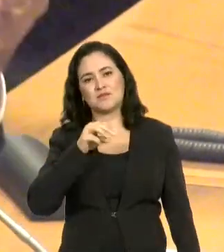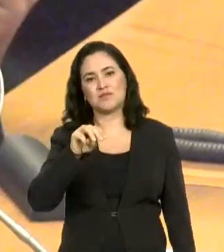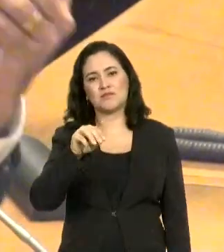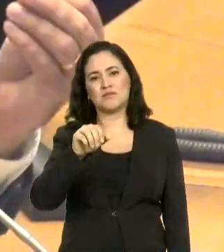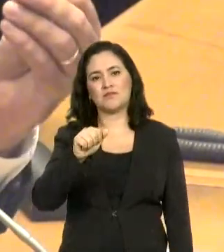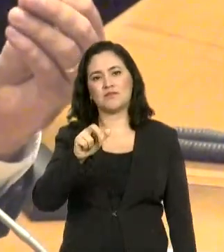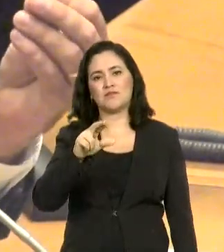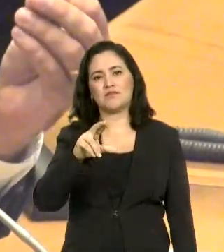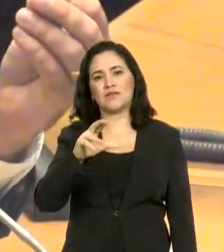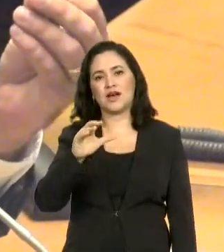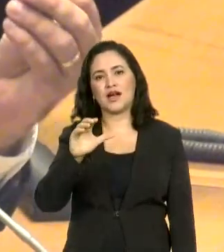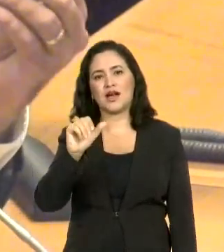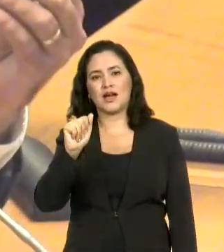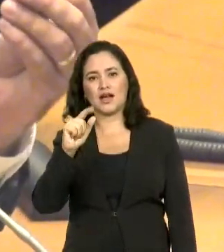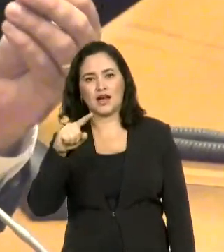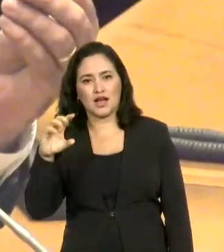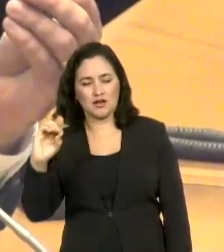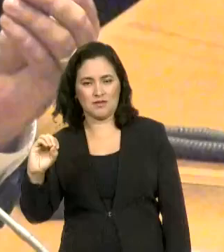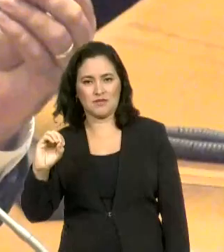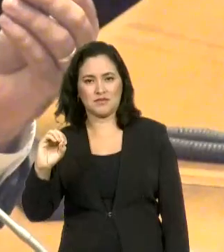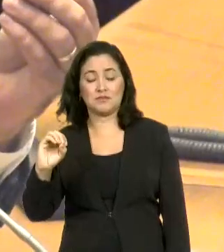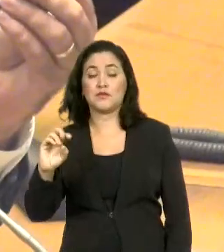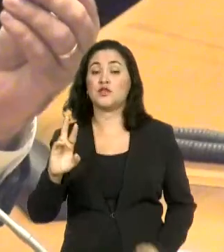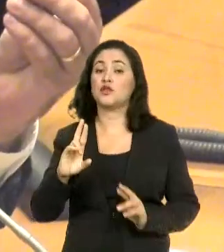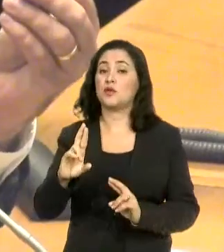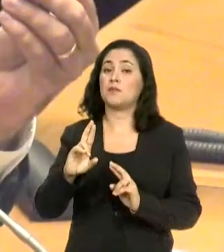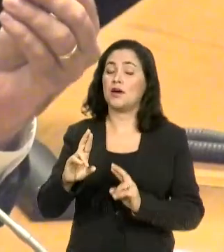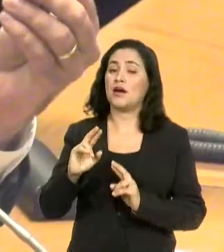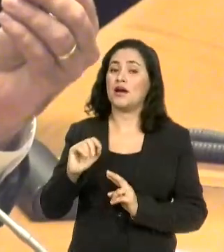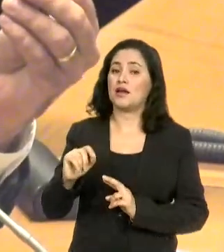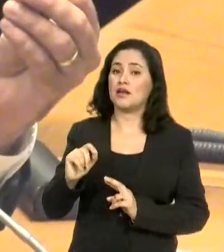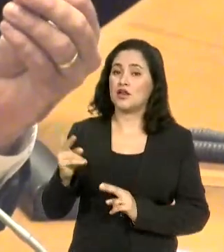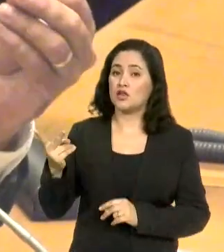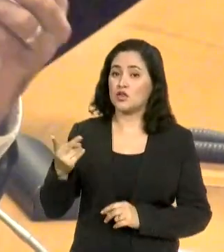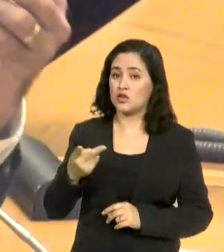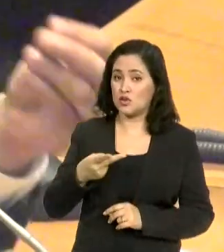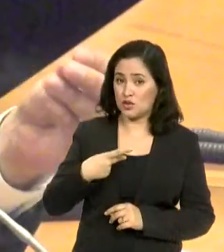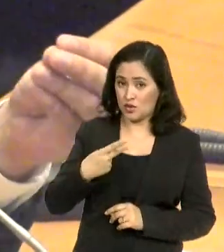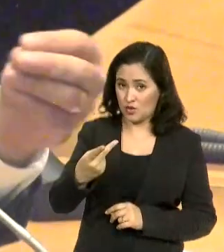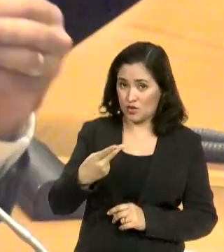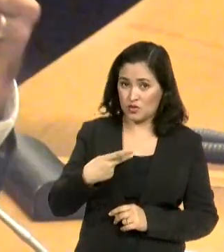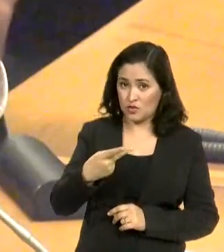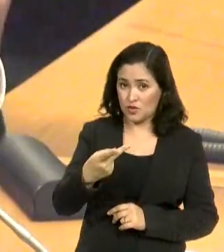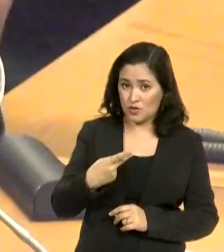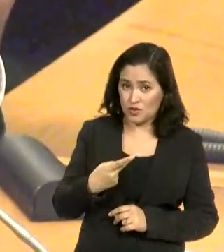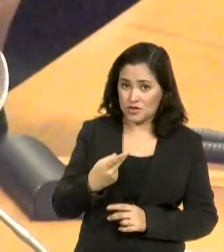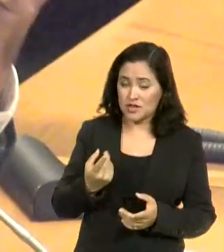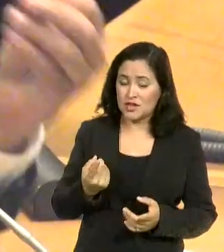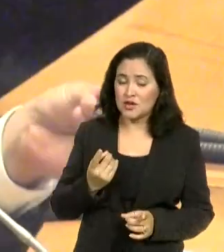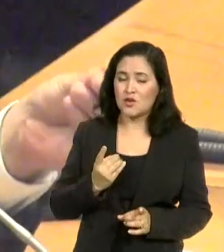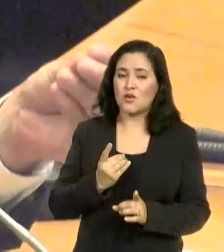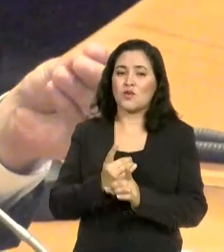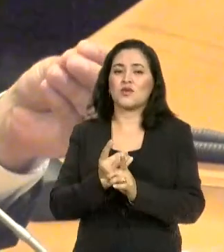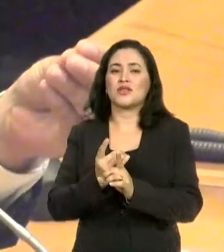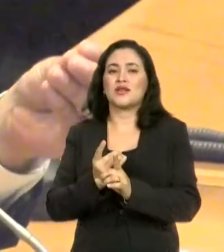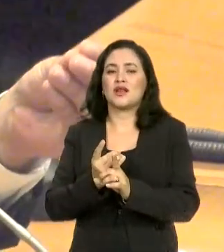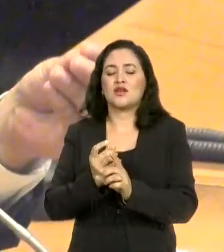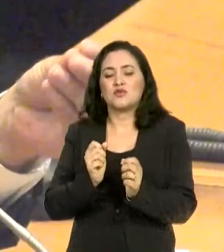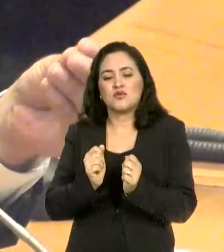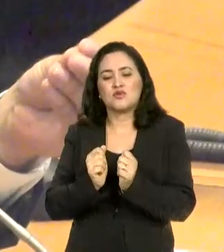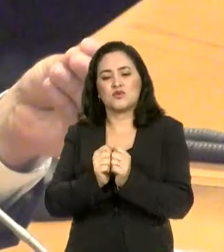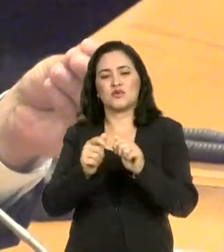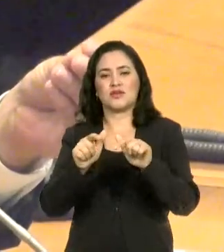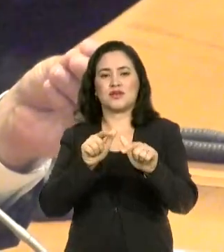E espero que a política ainda nos coloque nos mesmos caminhos, trilhando os mesmos caminhos,